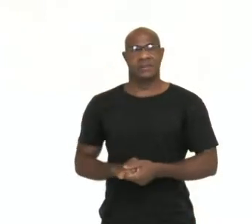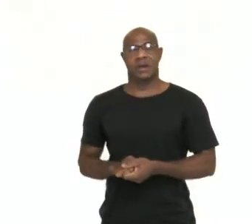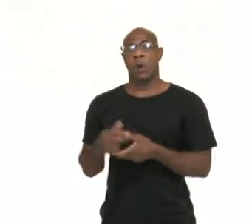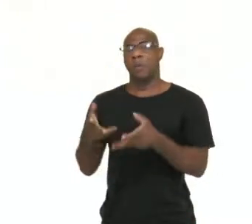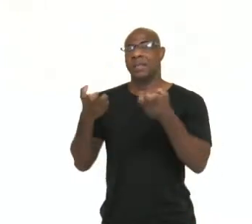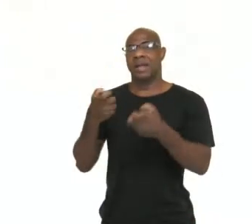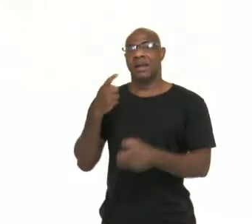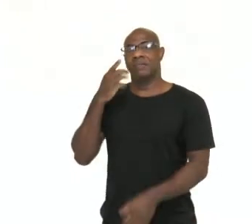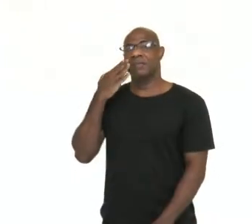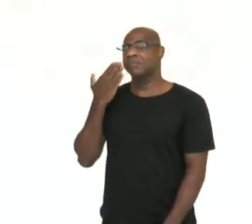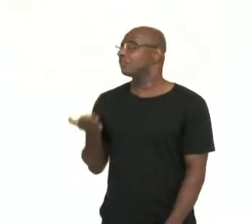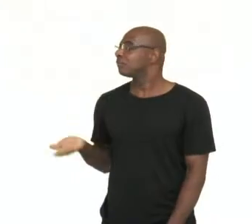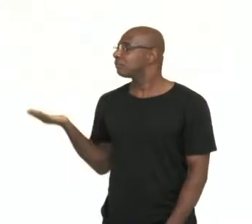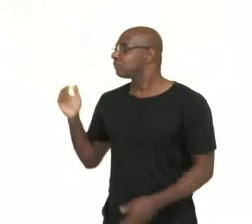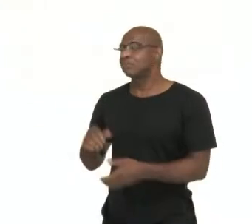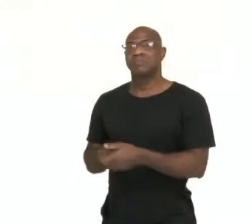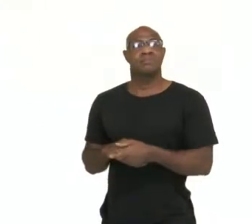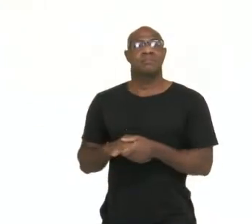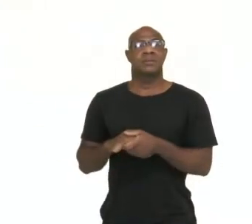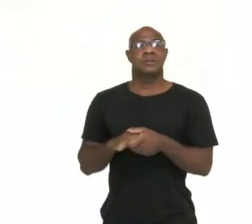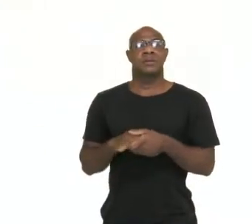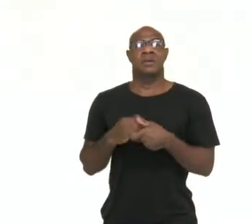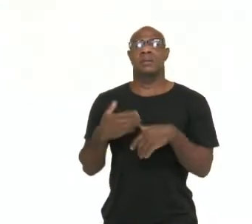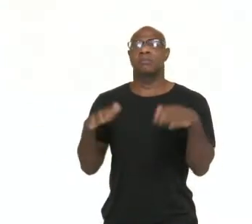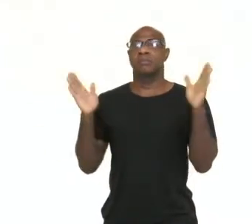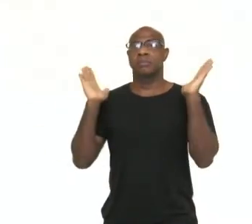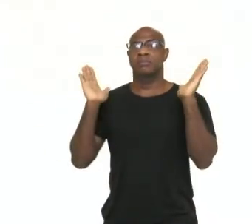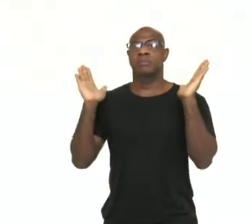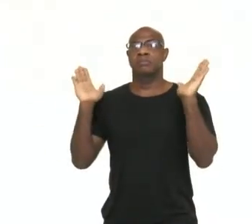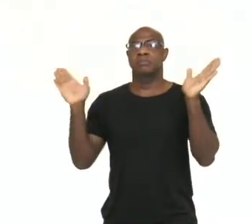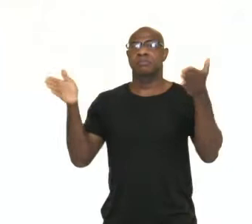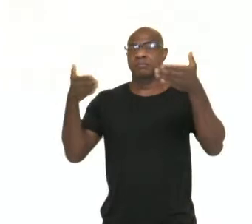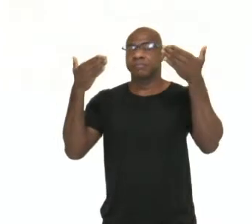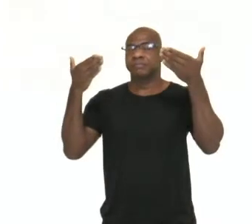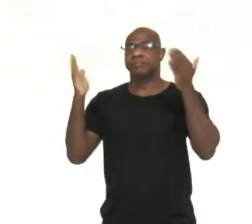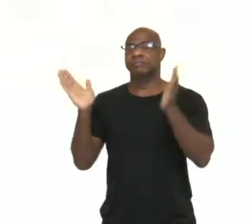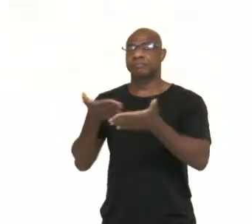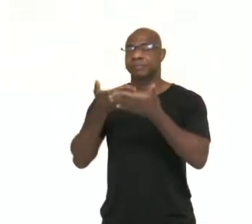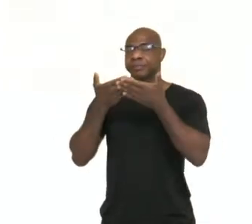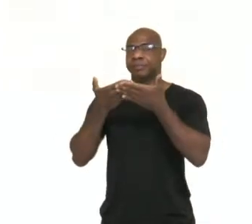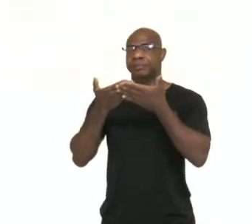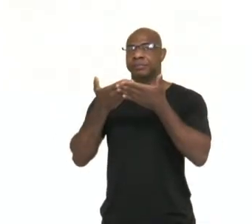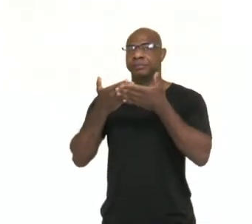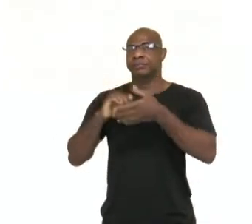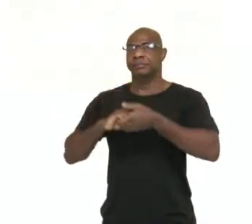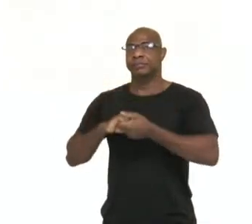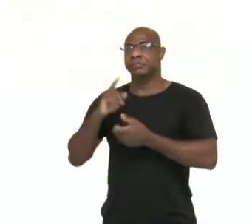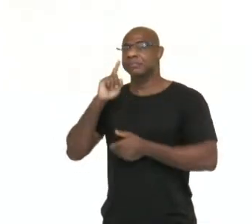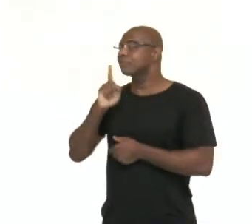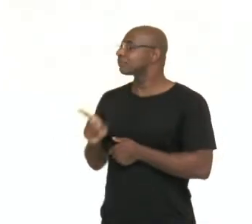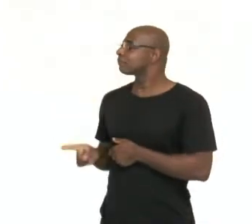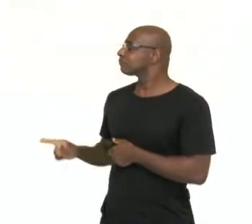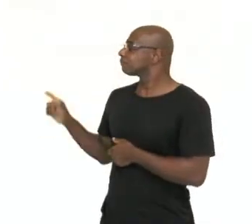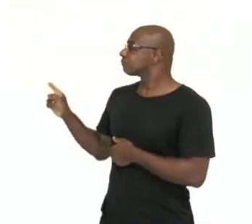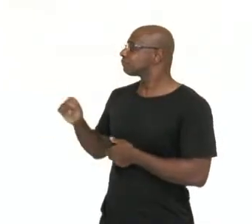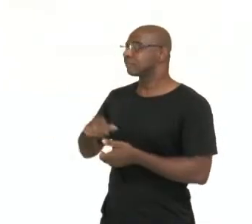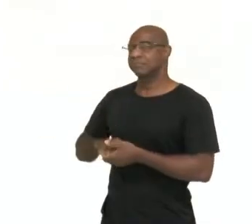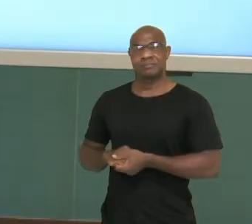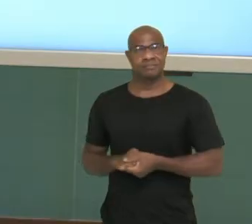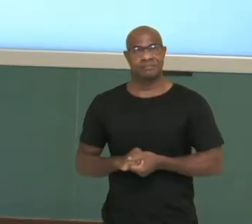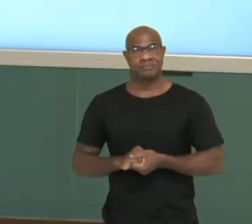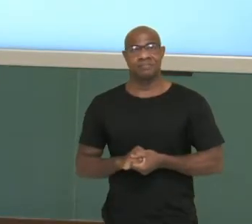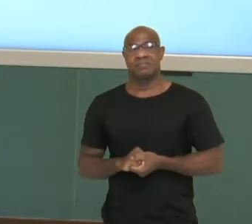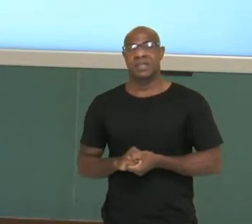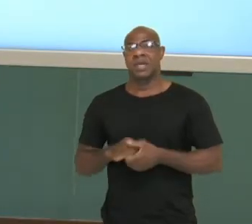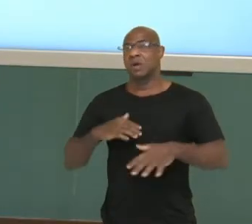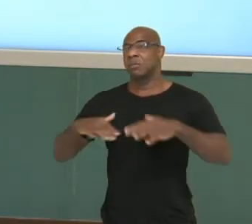ó. Esses são alguns movimentos mímicos. Então, ó, não escuto, não vejo e não falo, né?